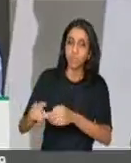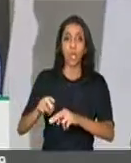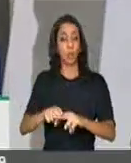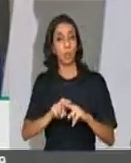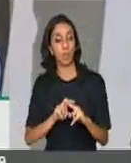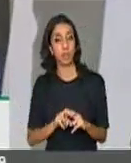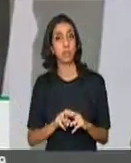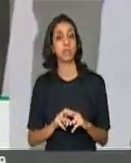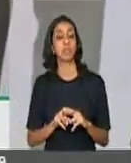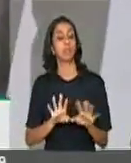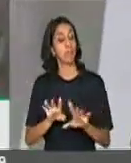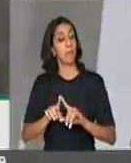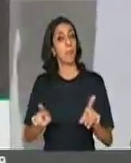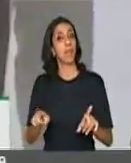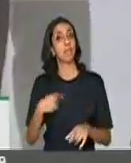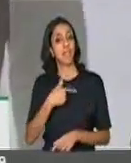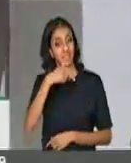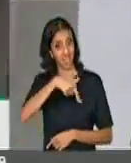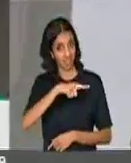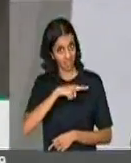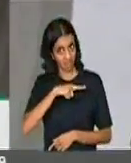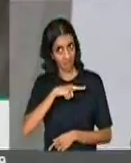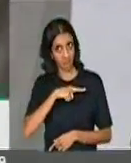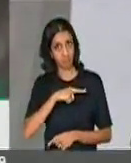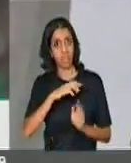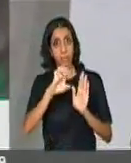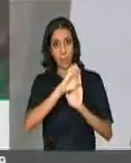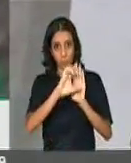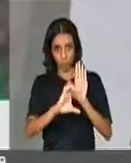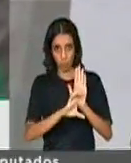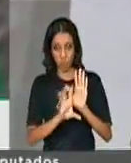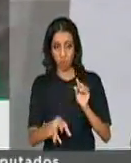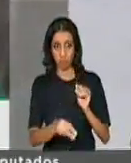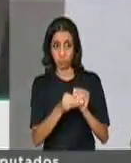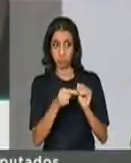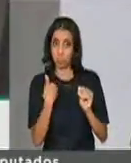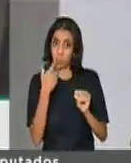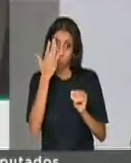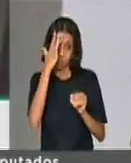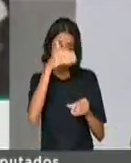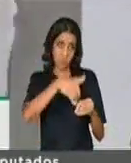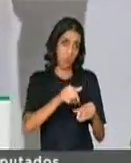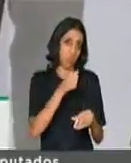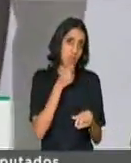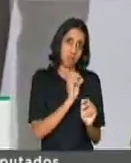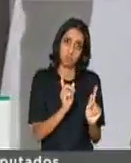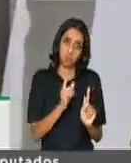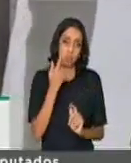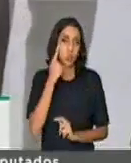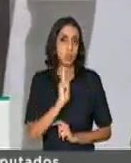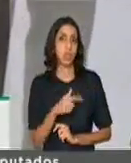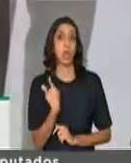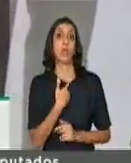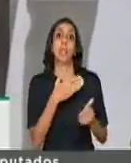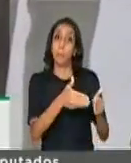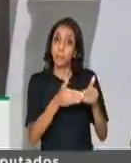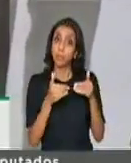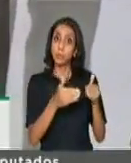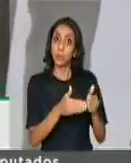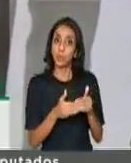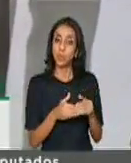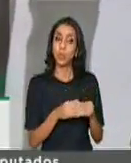estamos aqui com uma emenda que não sei ainda se será votada ou não, e estamos pedindo que ela